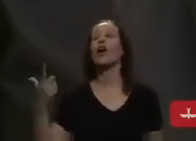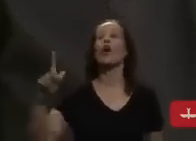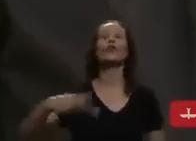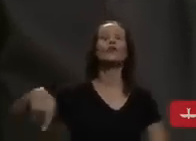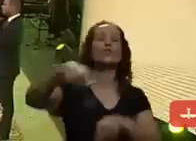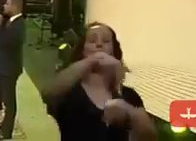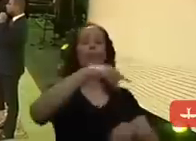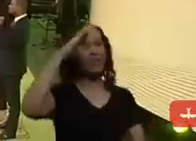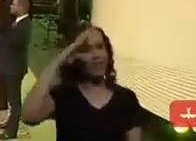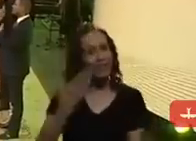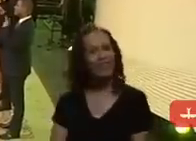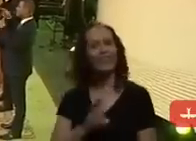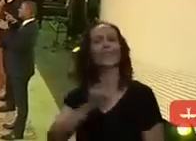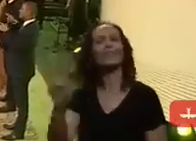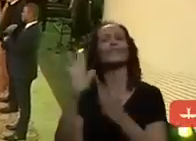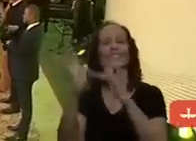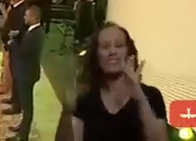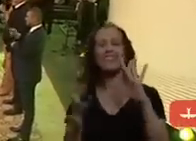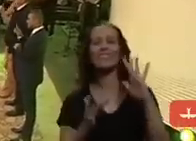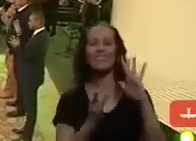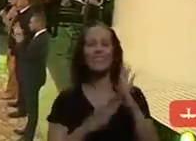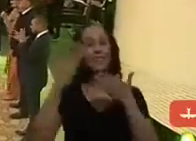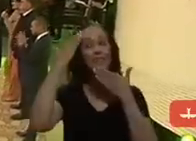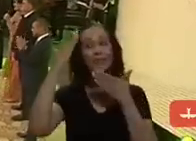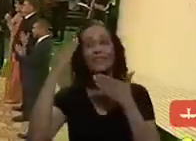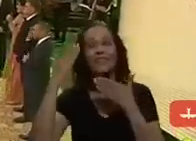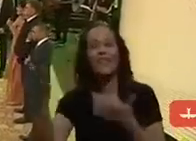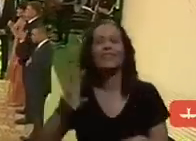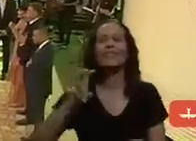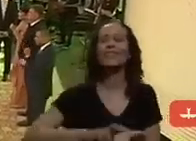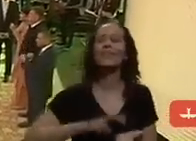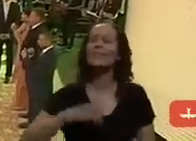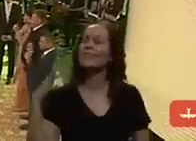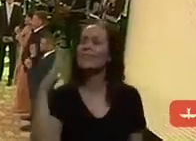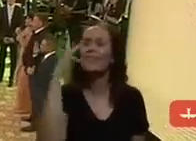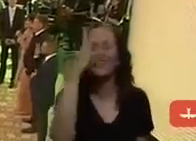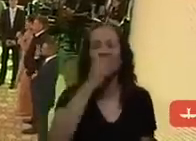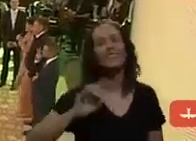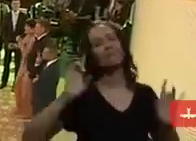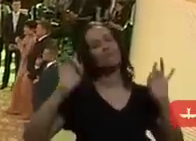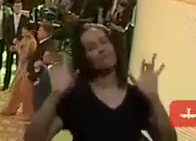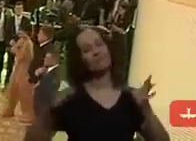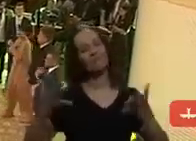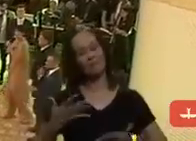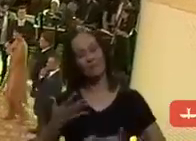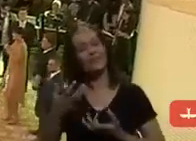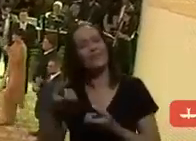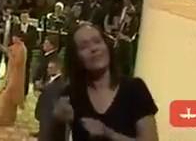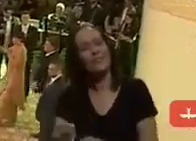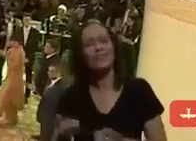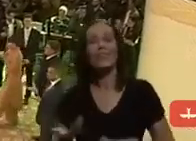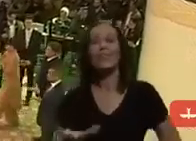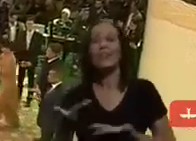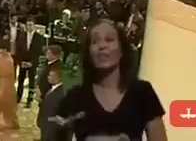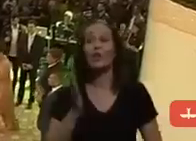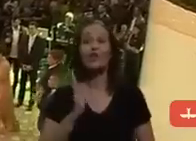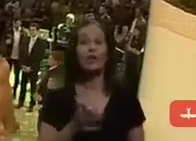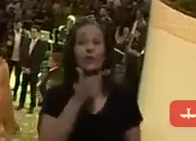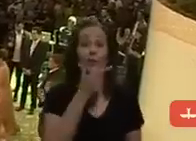Dedé. Eu creio, em nome de Jesus. Obrigada por essa manhã linda. Por essa recepção maravilhosa, já comi